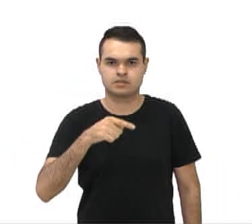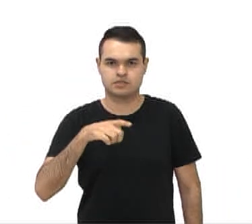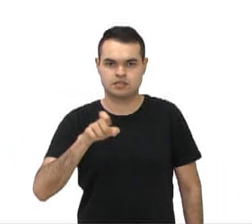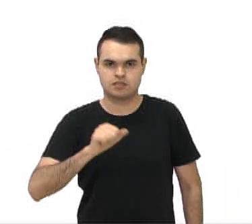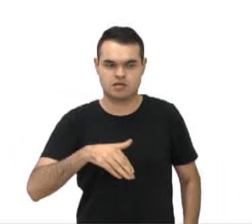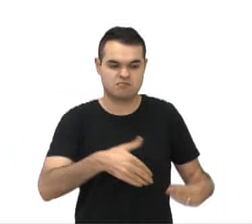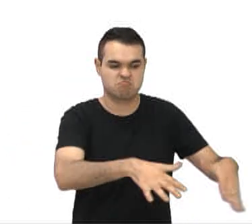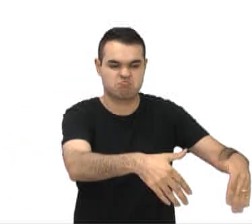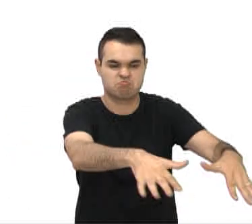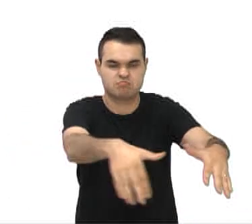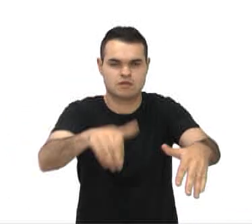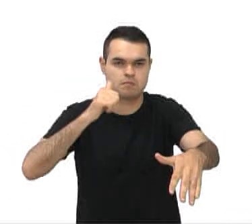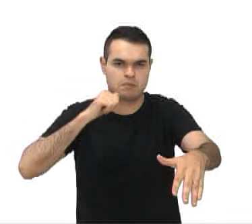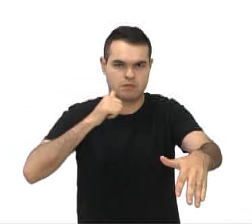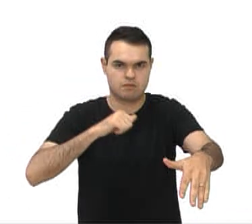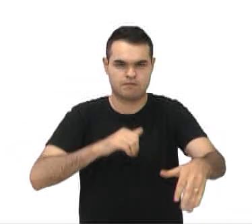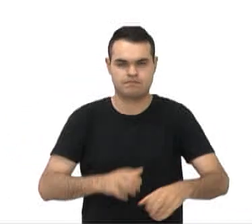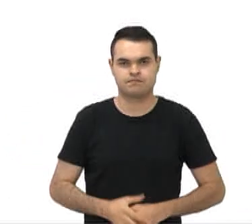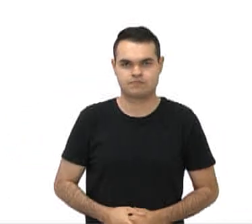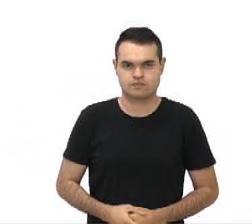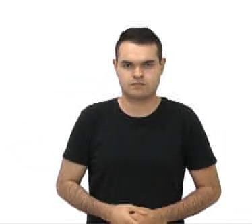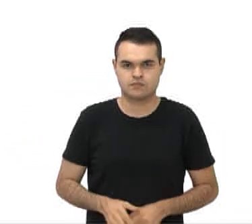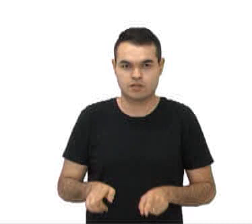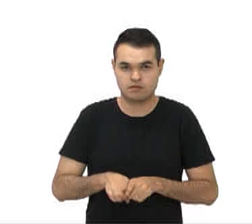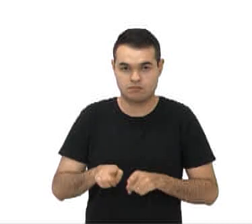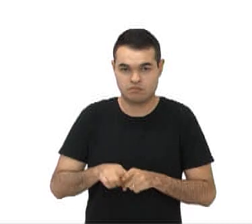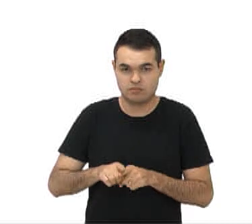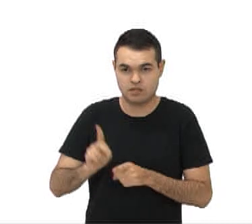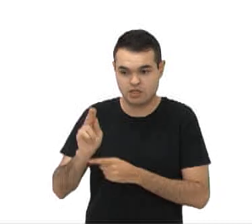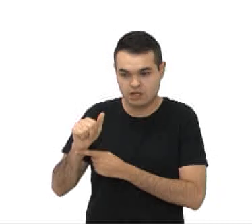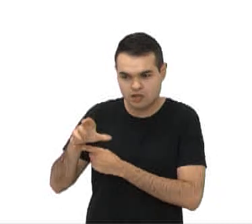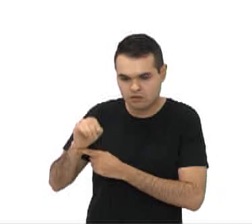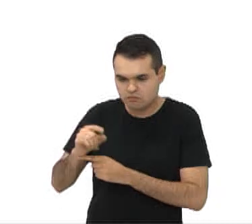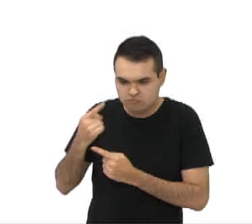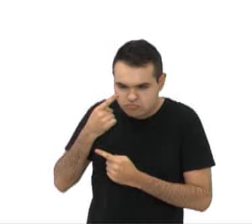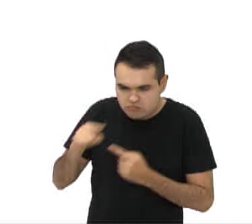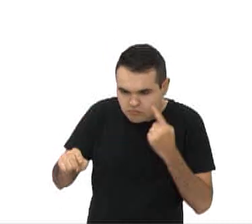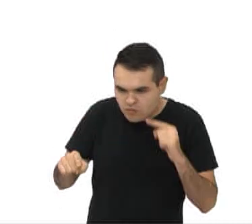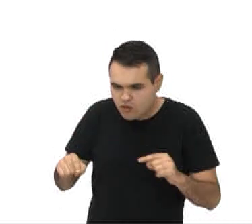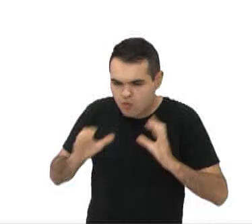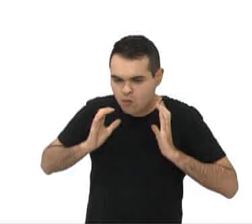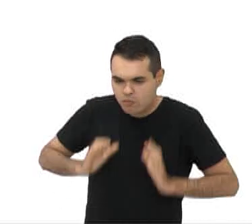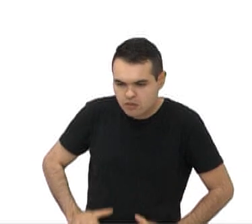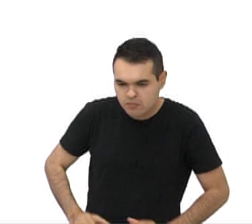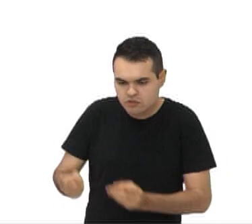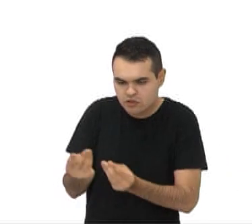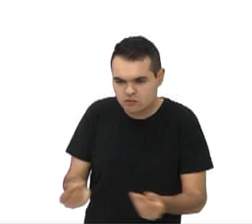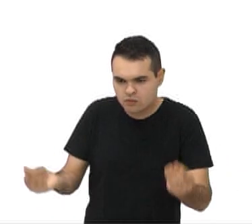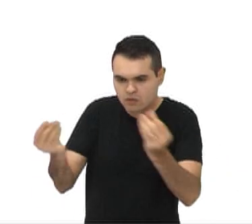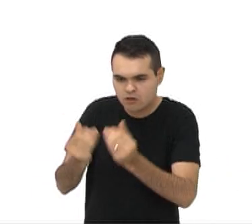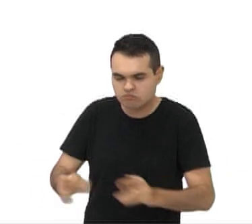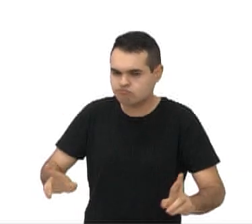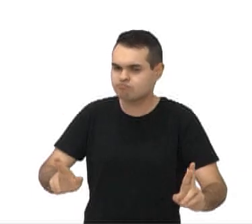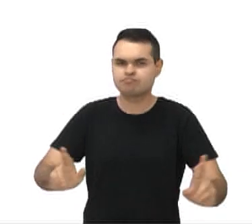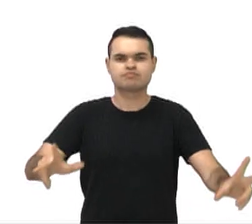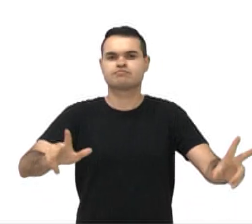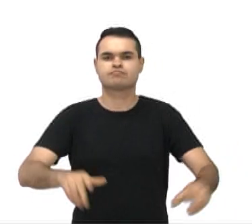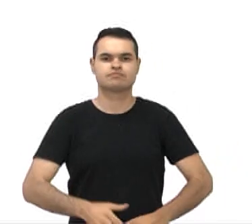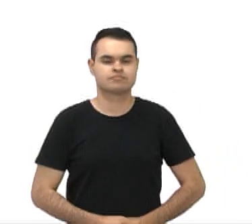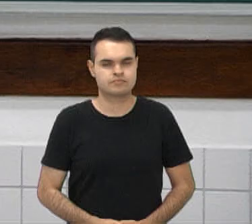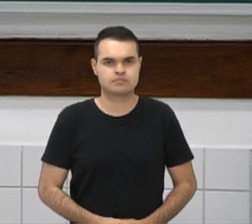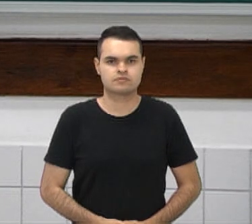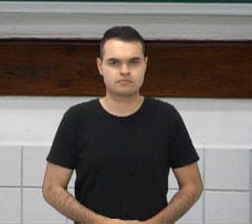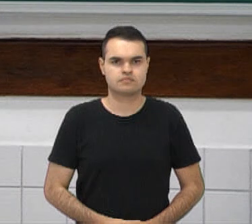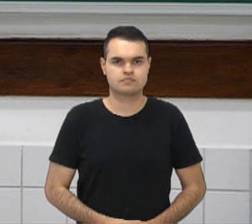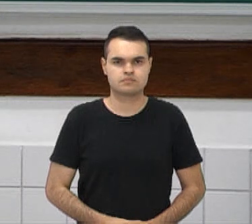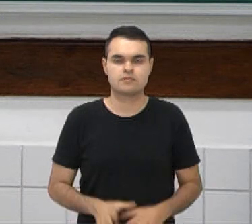à margem da sociedade. Kano também observou uma variedade de comportamentos sexuais fora do comum. Tá? Então,